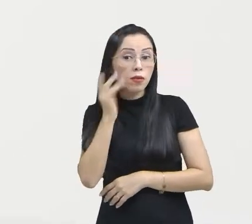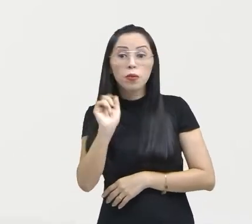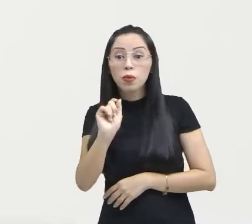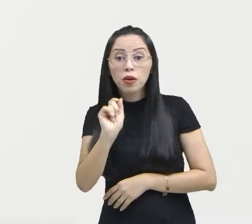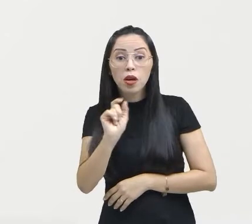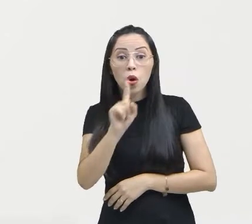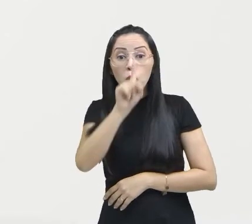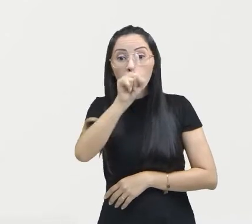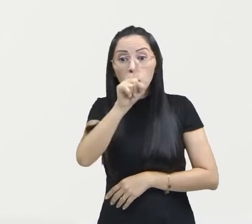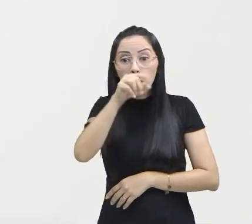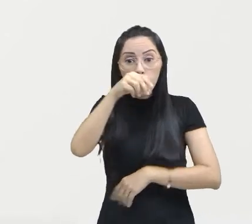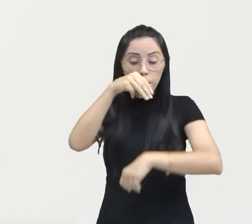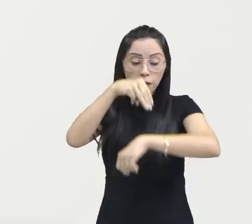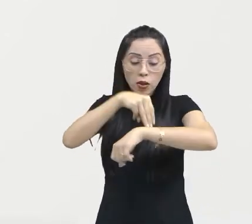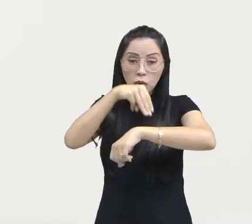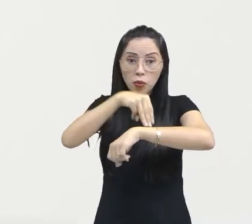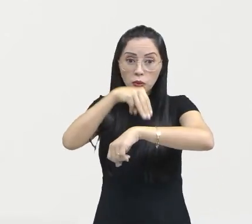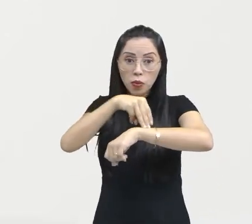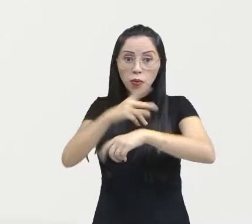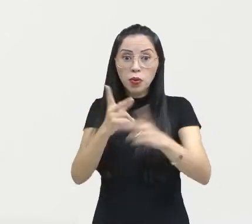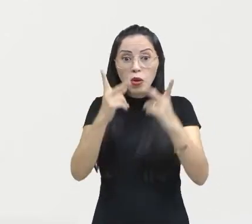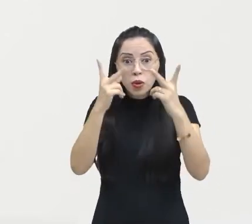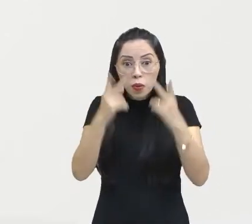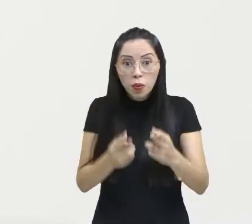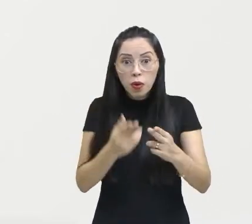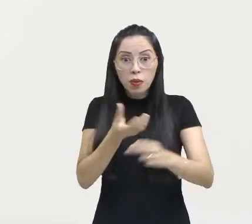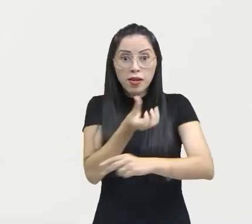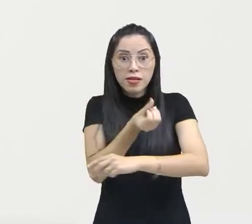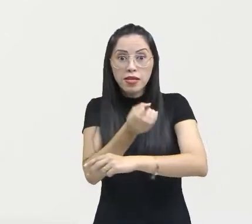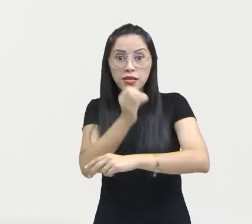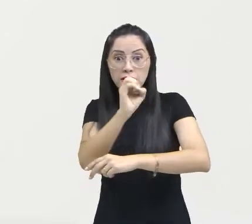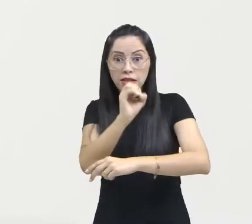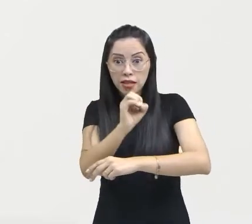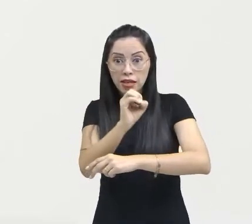é igual a 60 segundos.